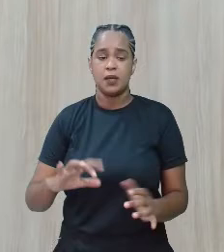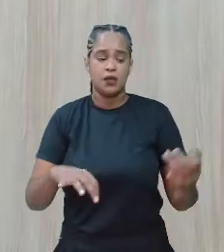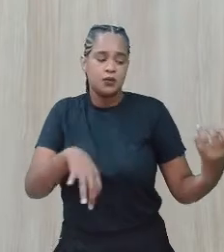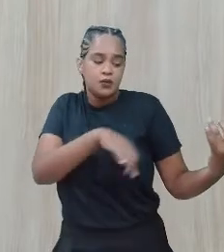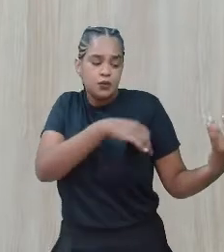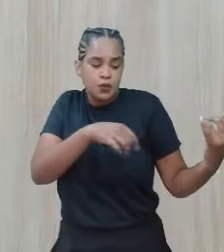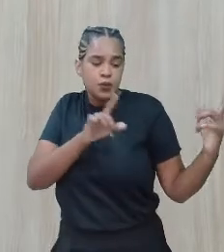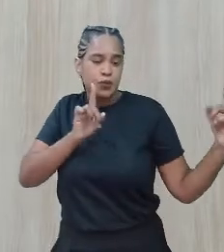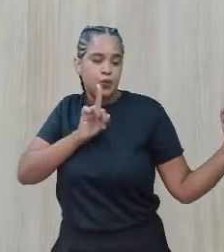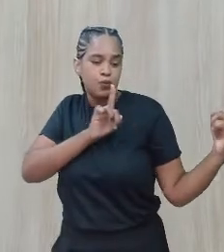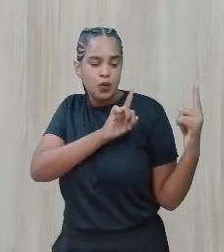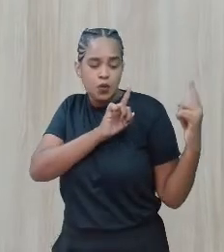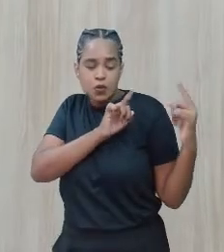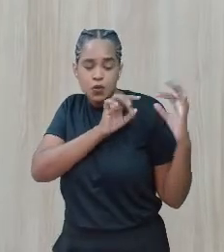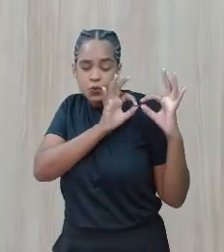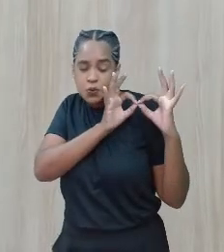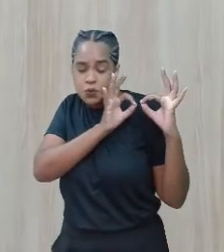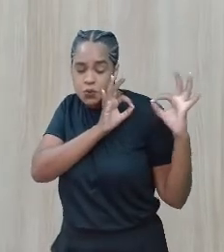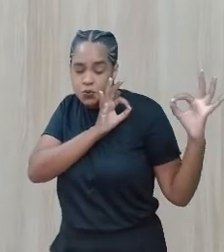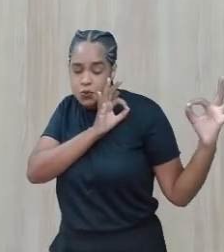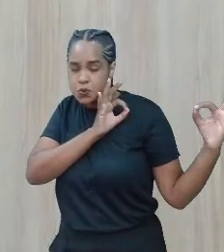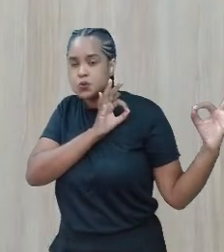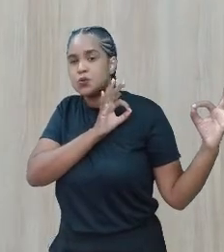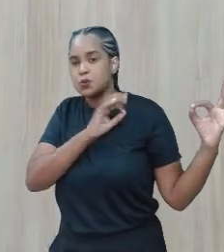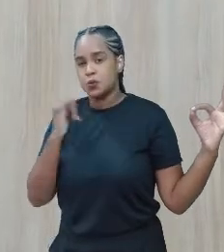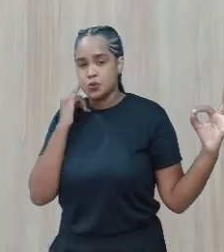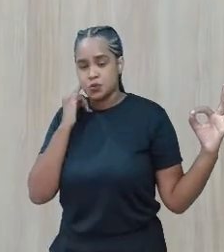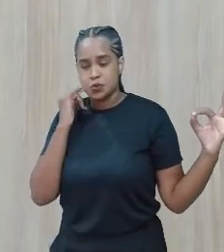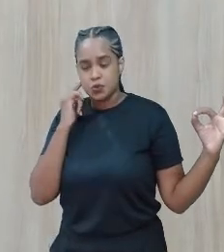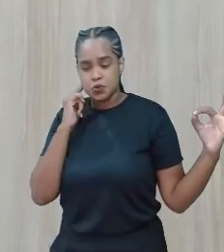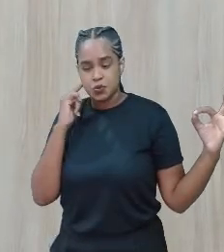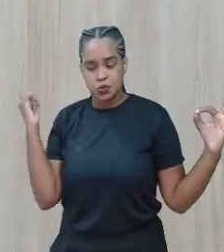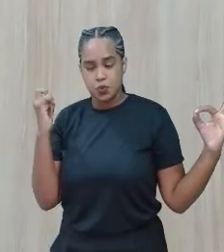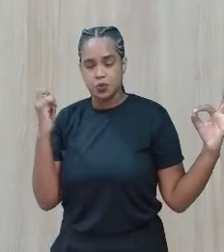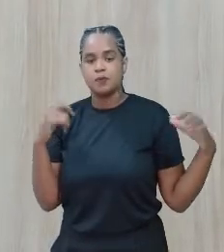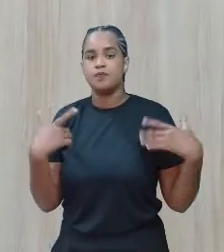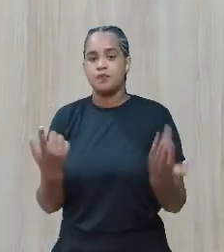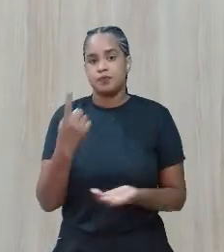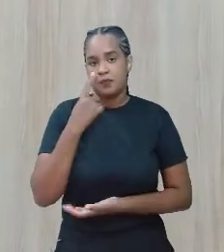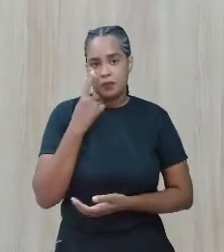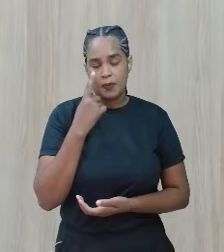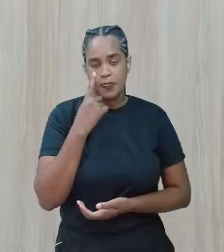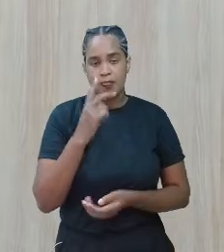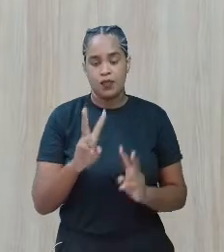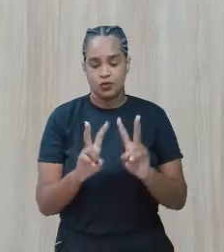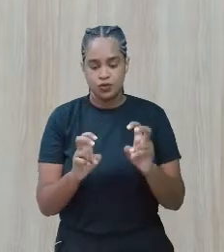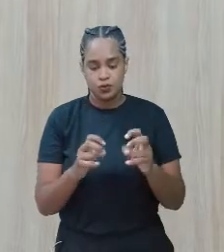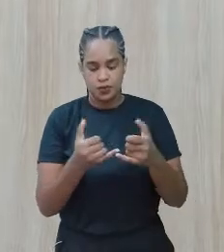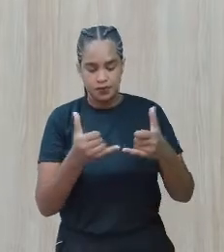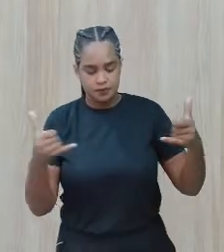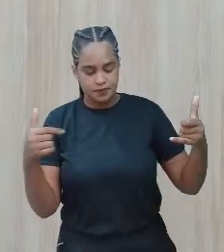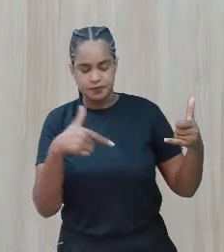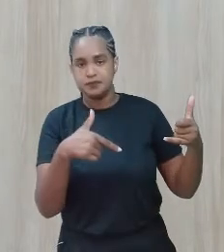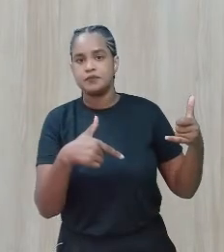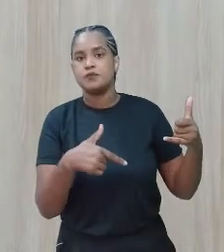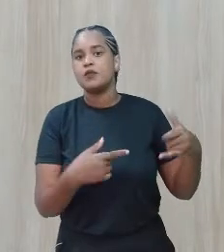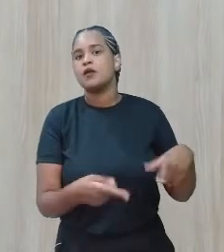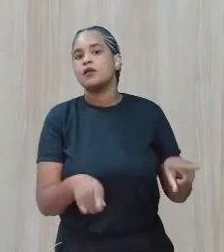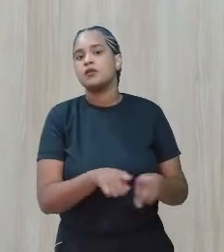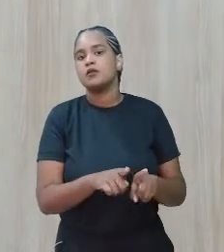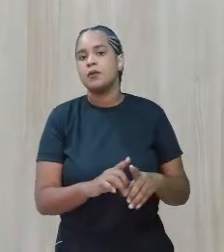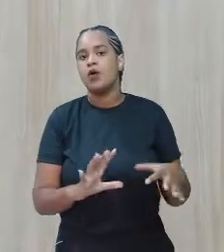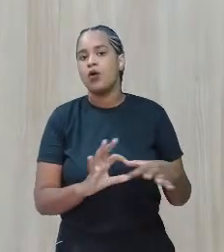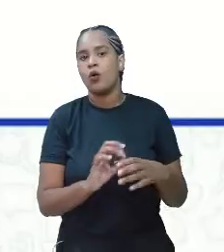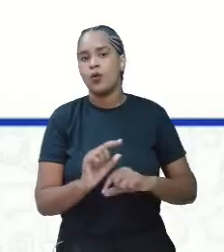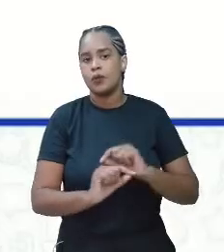som mais agudo. Essa questão da ondulatória do som em relação às cordas do instrumento também está